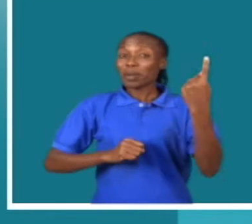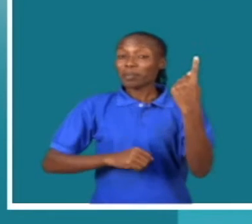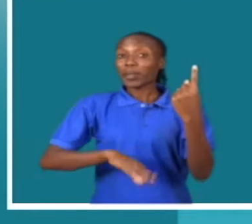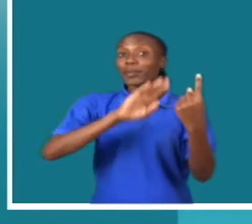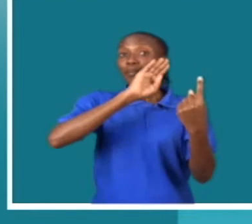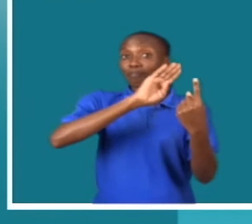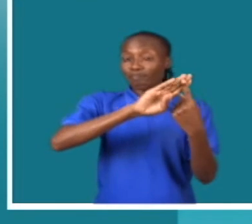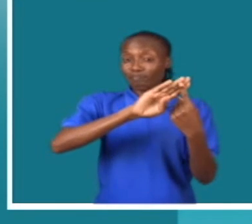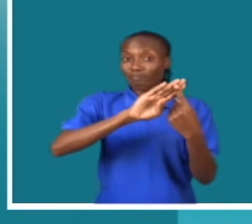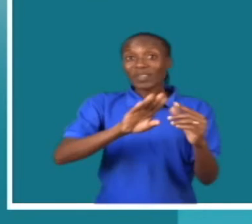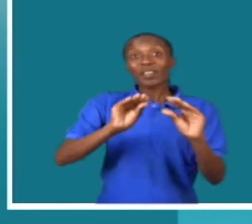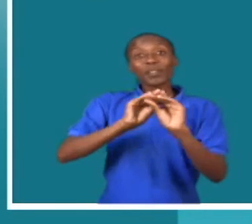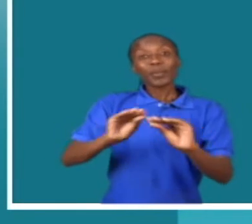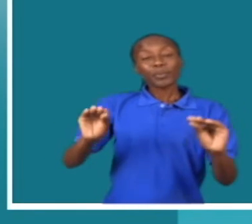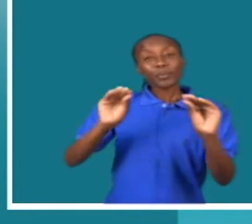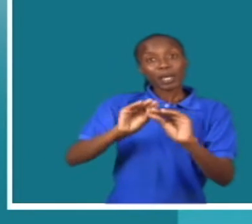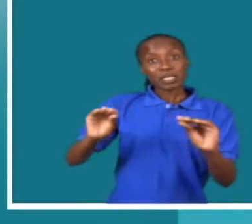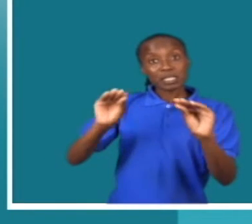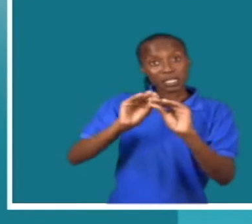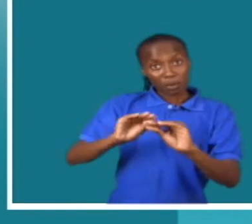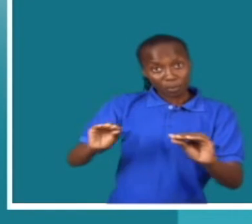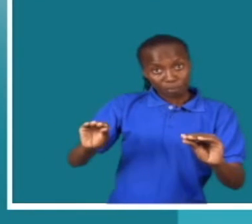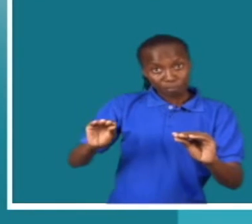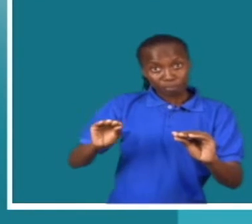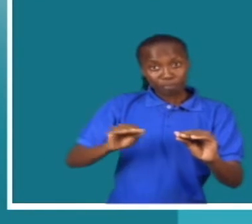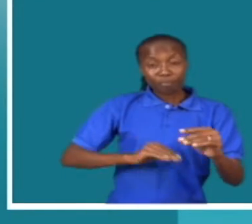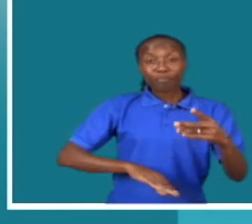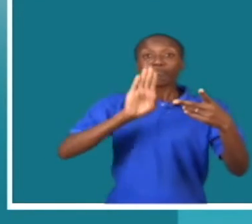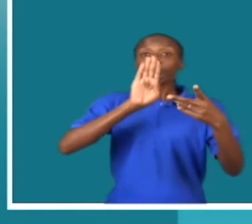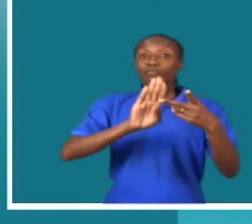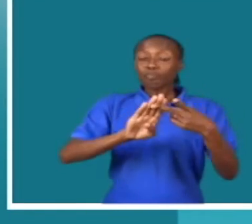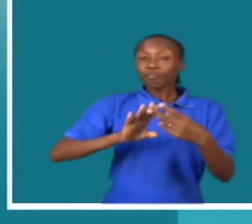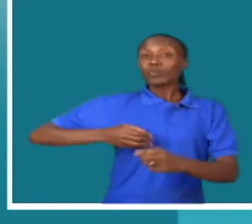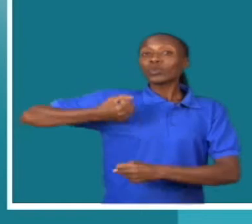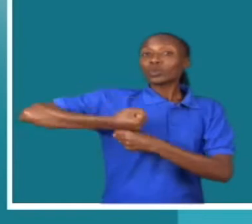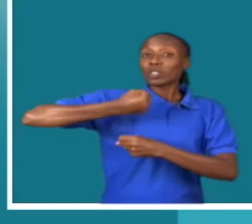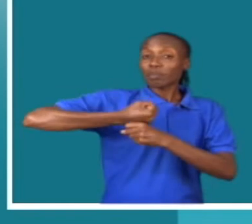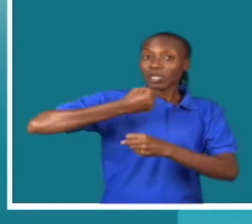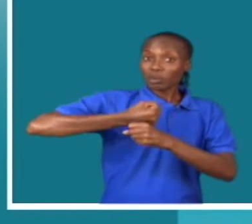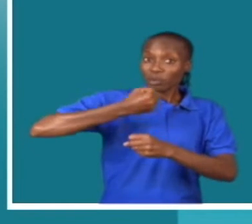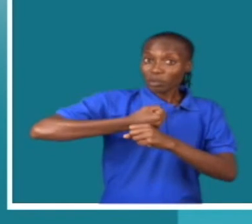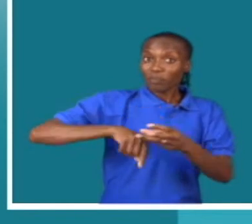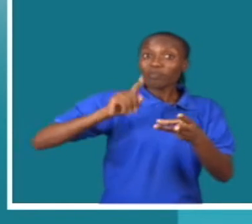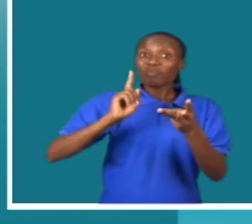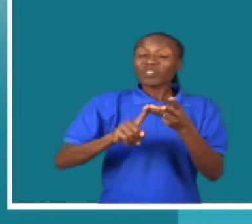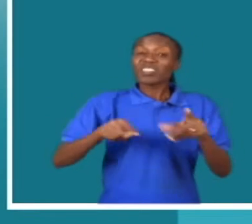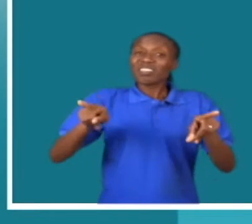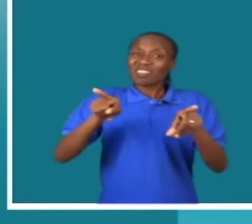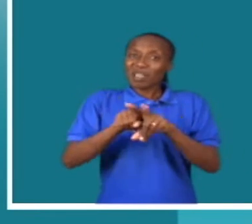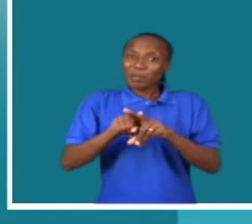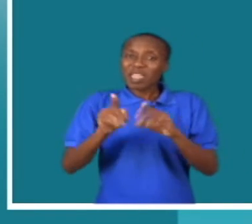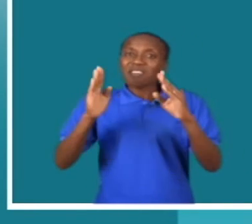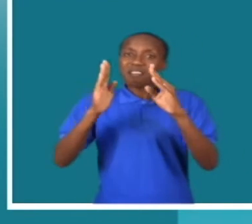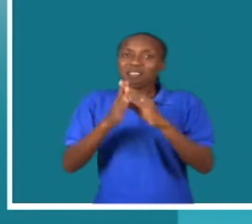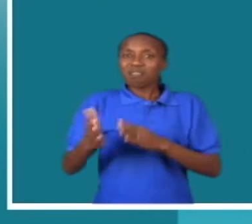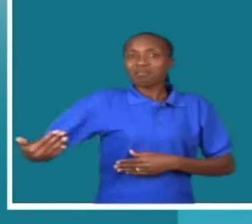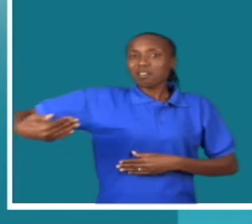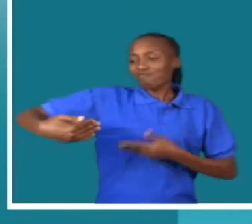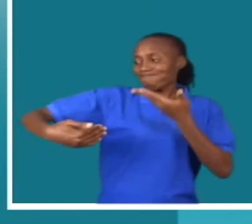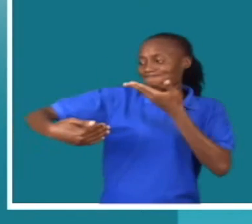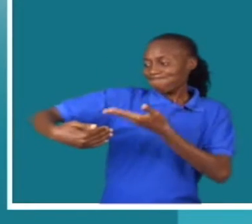Primeiro, na educação, no trabalho e no próprio lar.